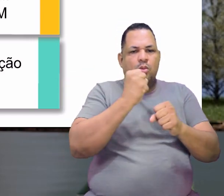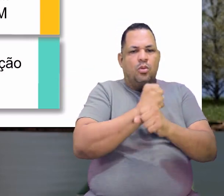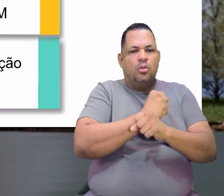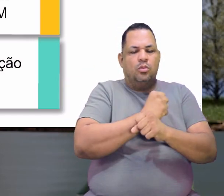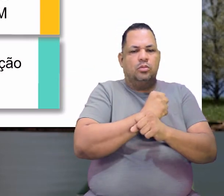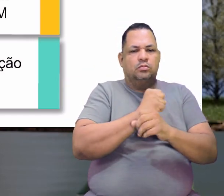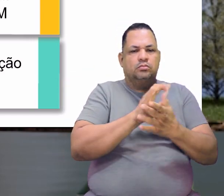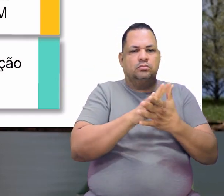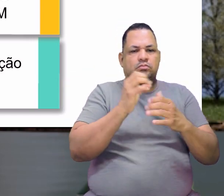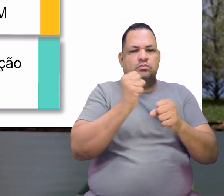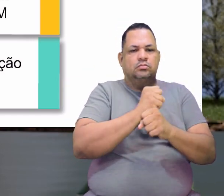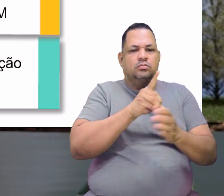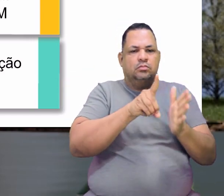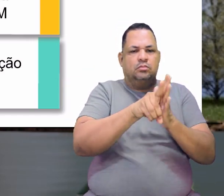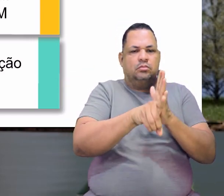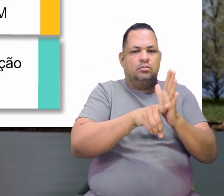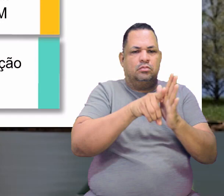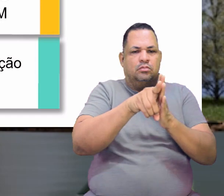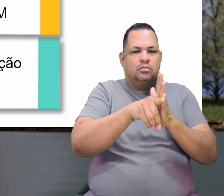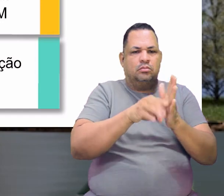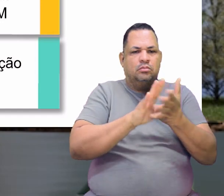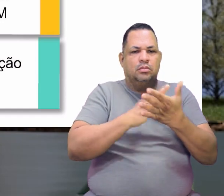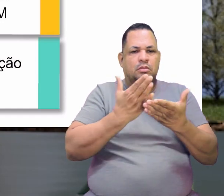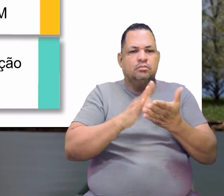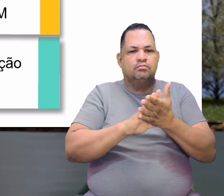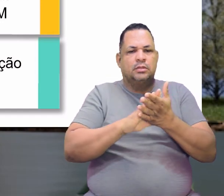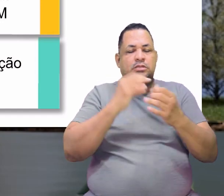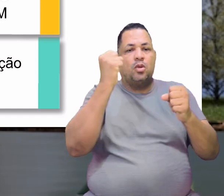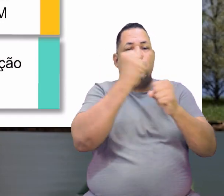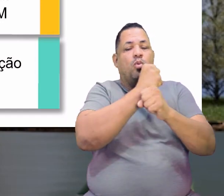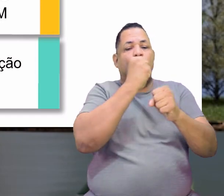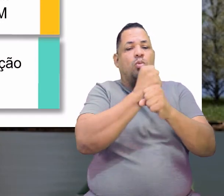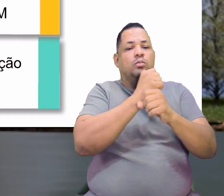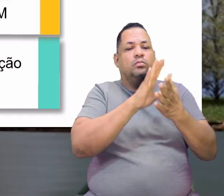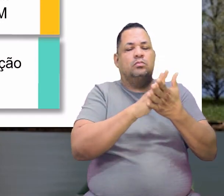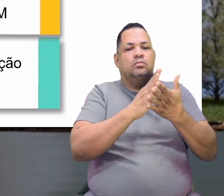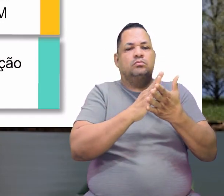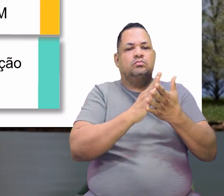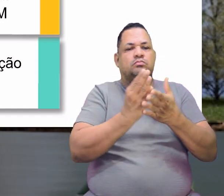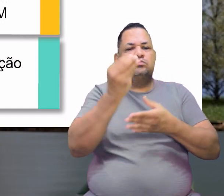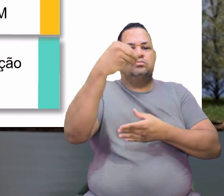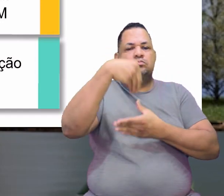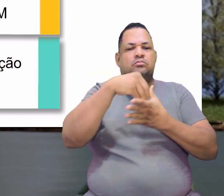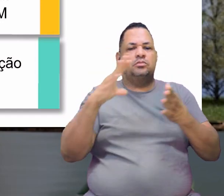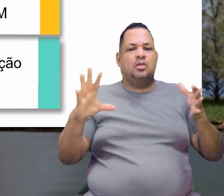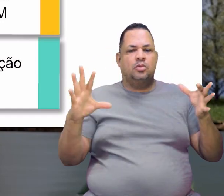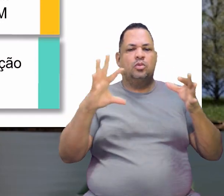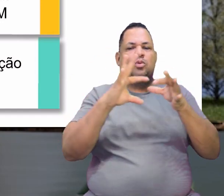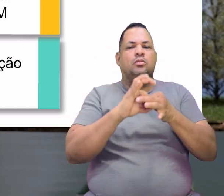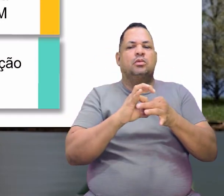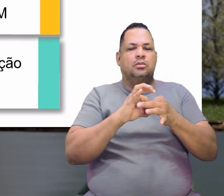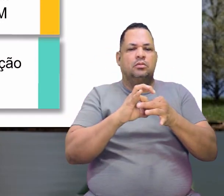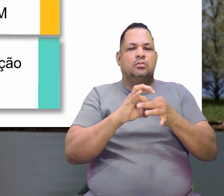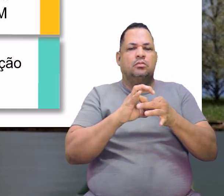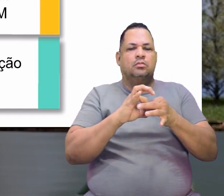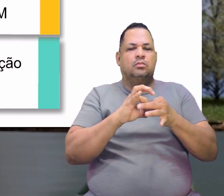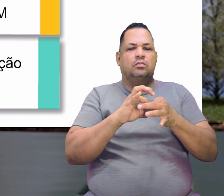fala que a estrada de ferro, esse empreendimento, se encontra dentro do contexto.